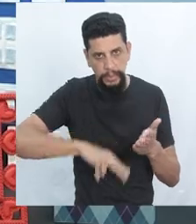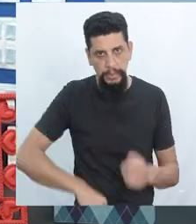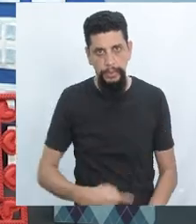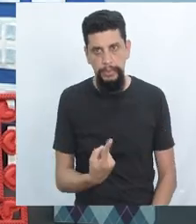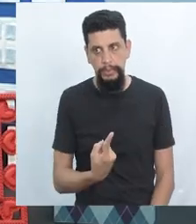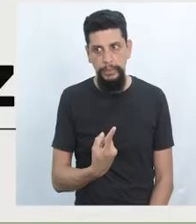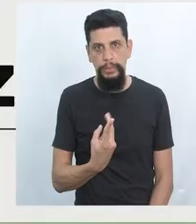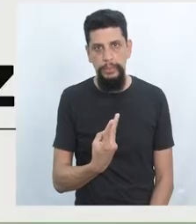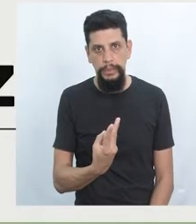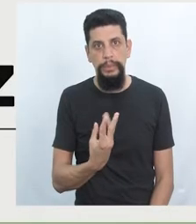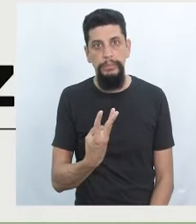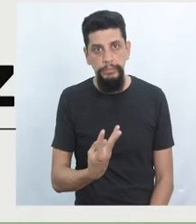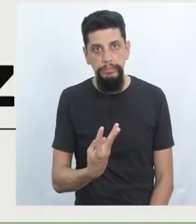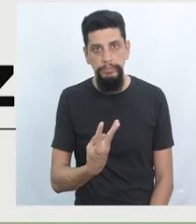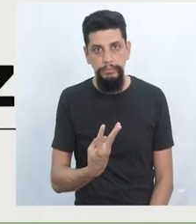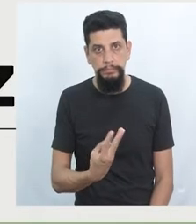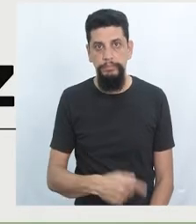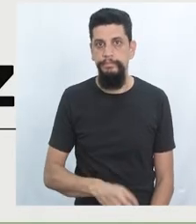Vamos ler juntos?